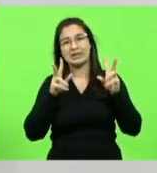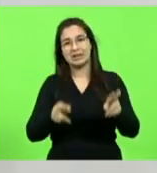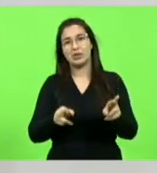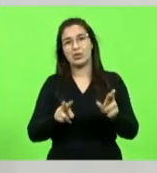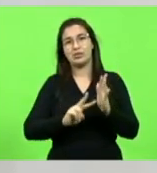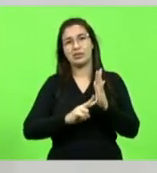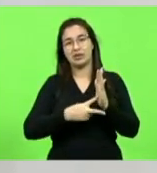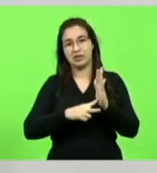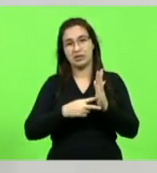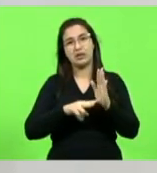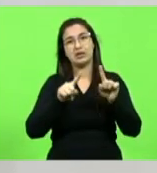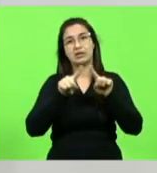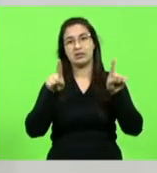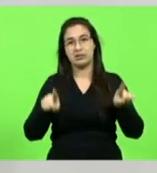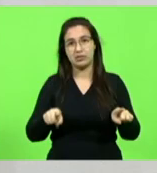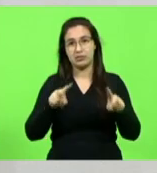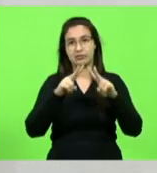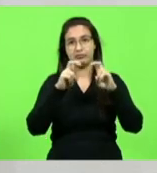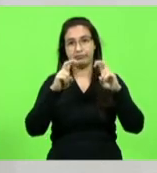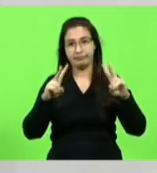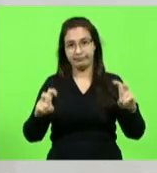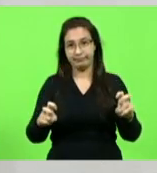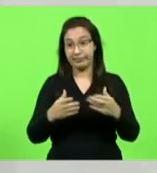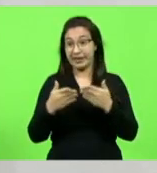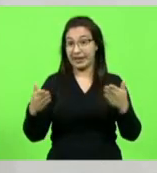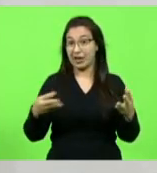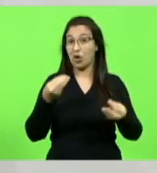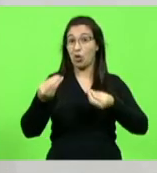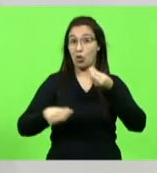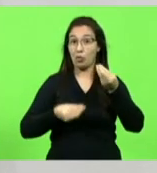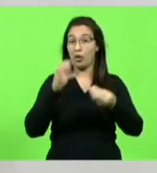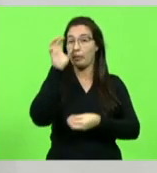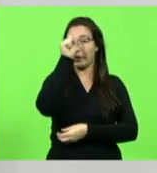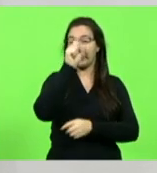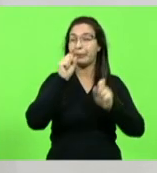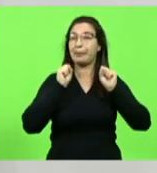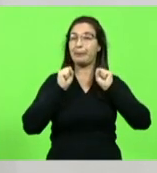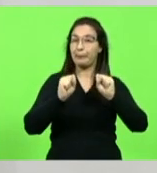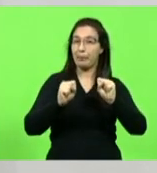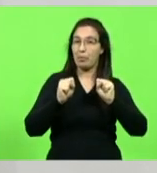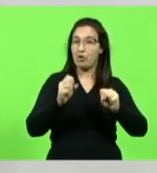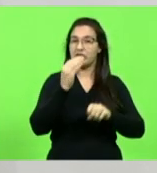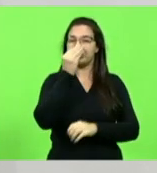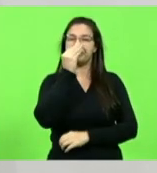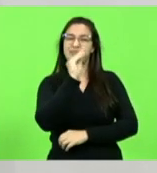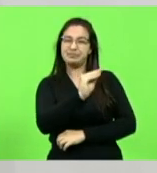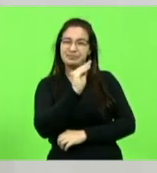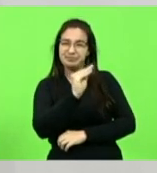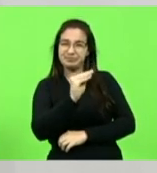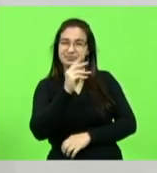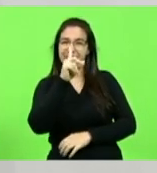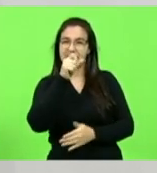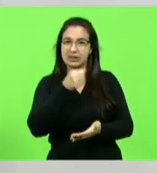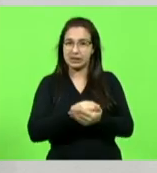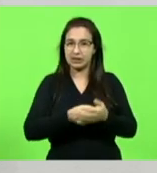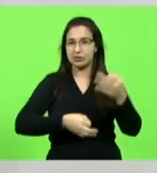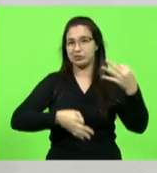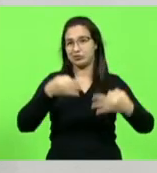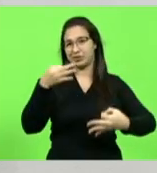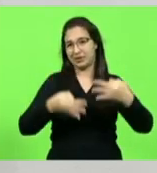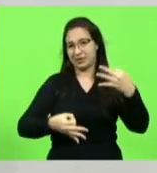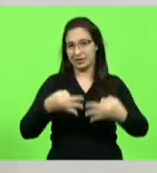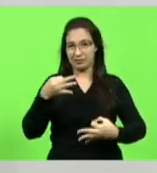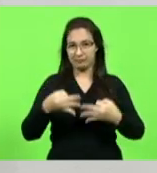Servidores de Florianópolis. Eles aprenderam que podem rir da justiça e ignorar as decisões judiciais, porque